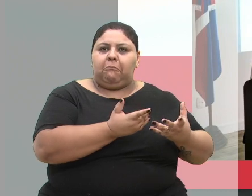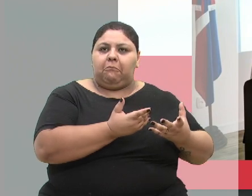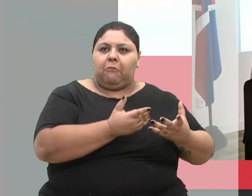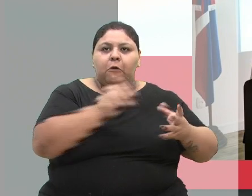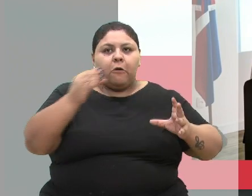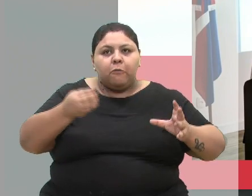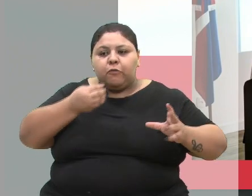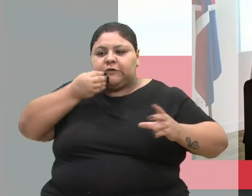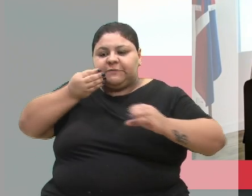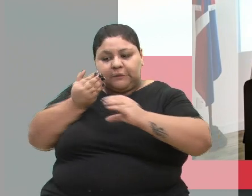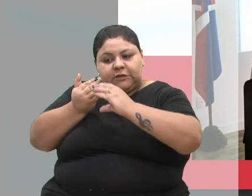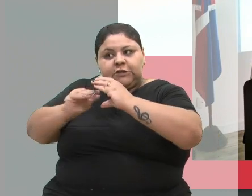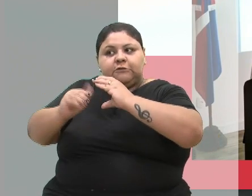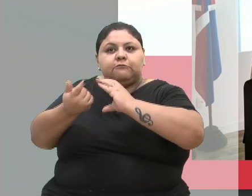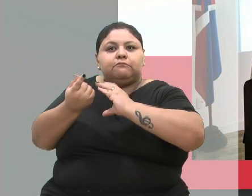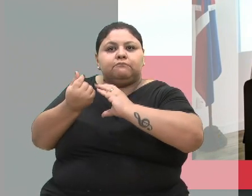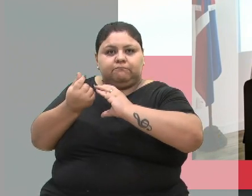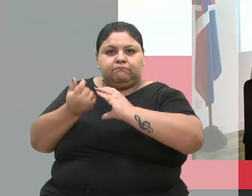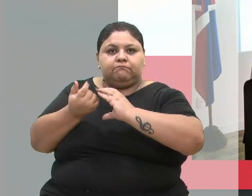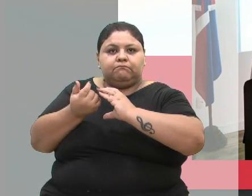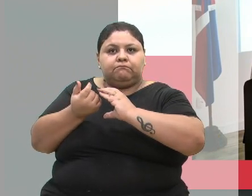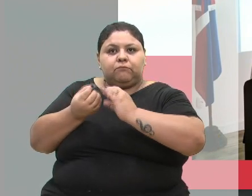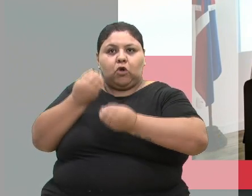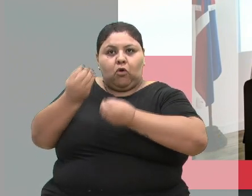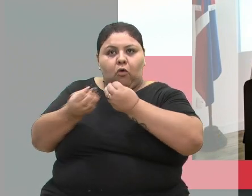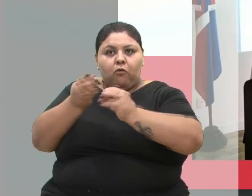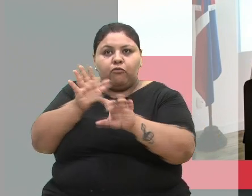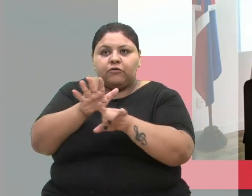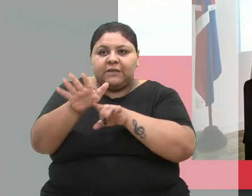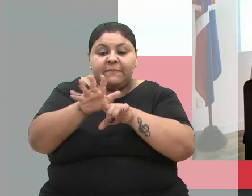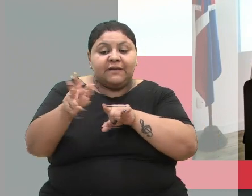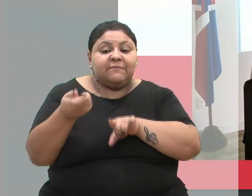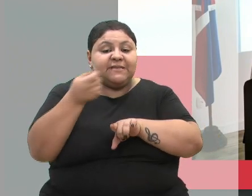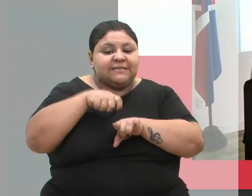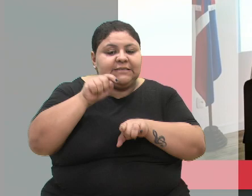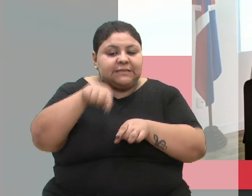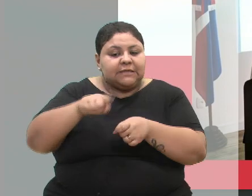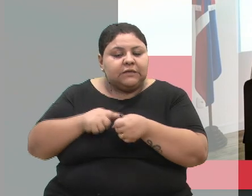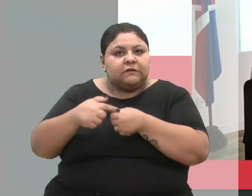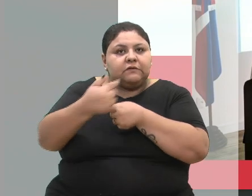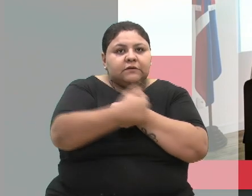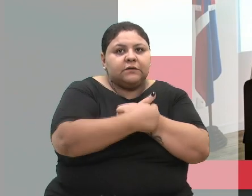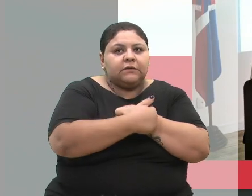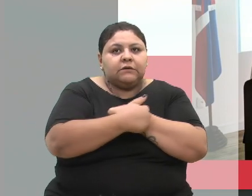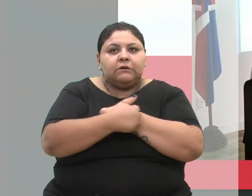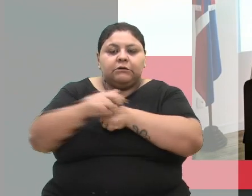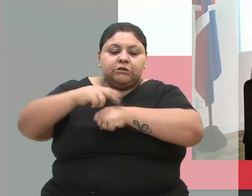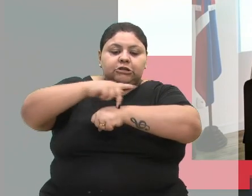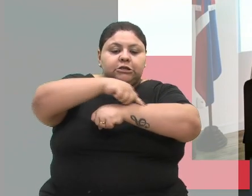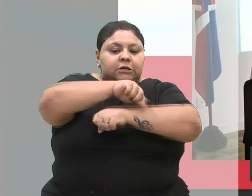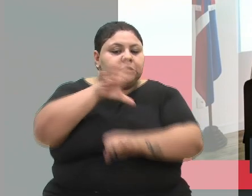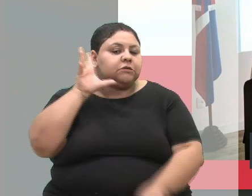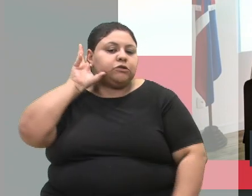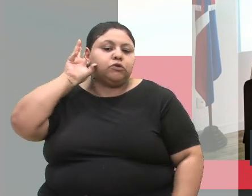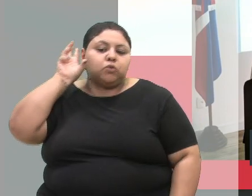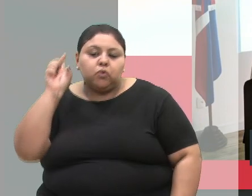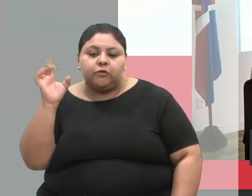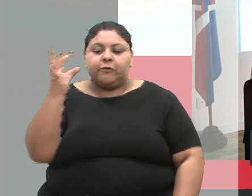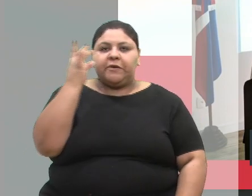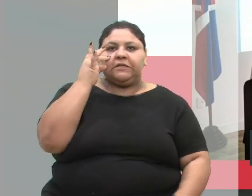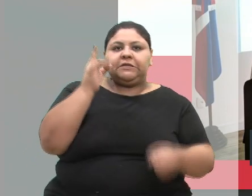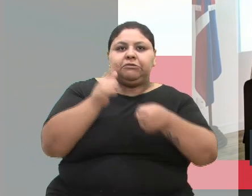possibilidades de investimento, né, que fossem de acordo com a demanda real da cidade. Então, a gente caminha, a gente escuta, a gente está sempre, né, presente na